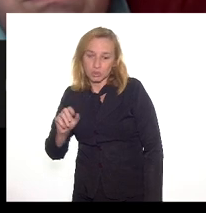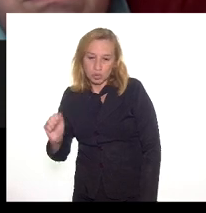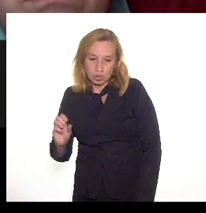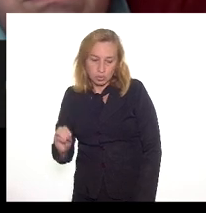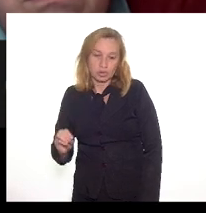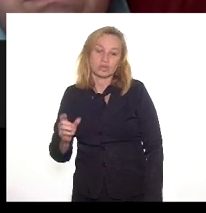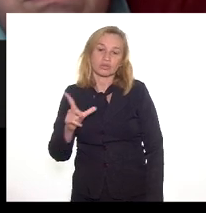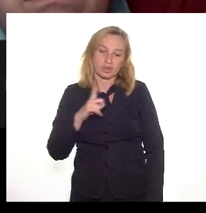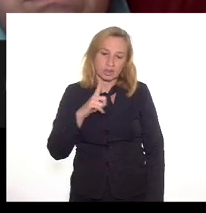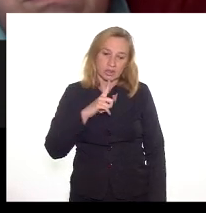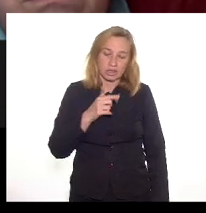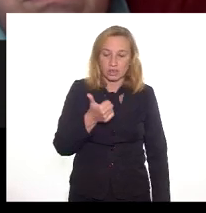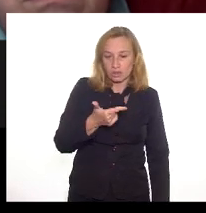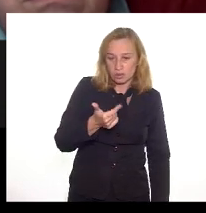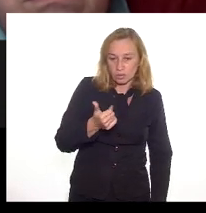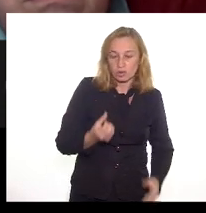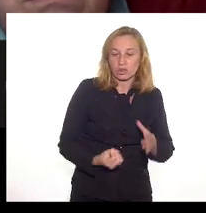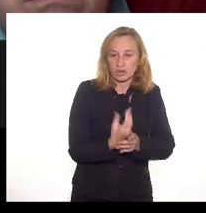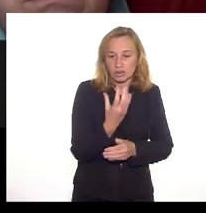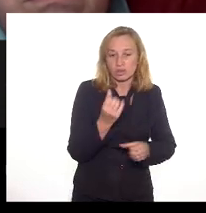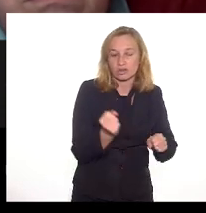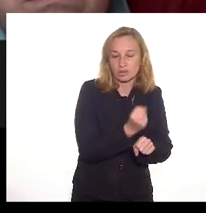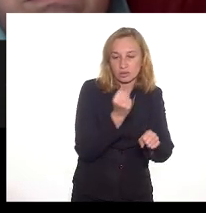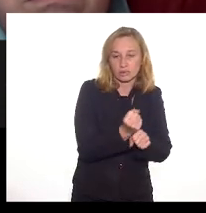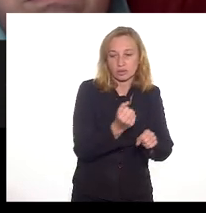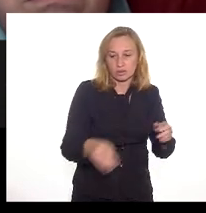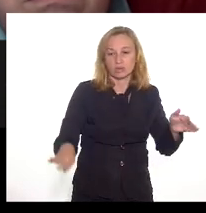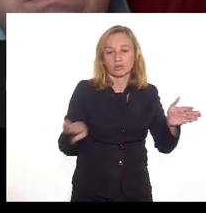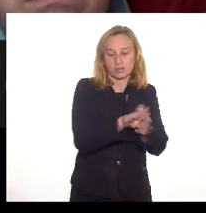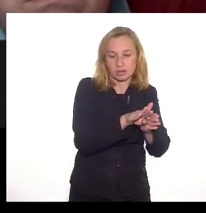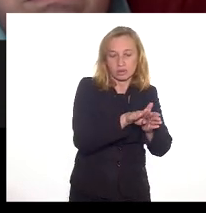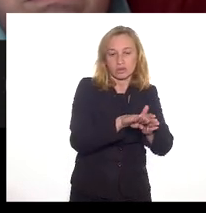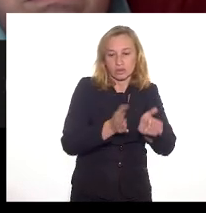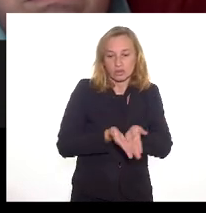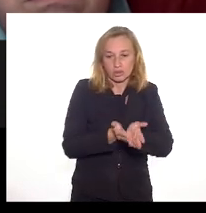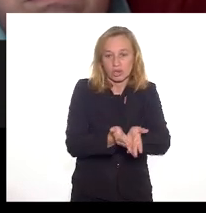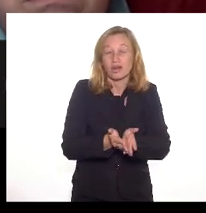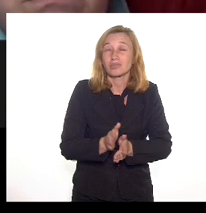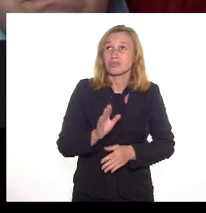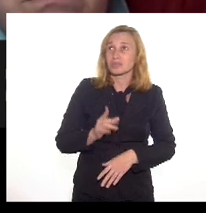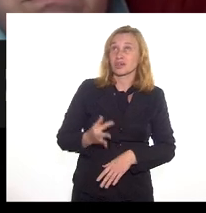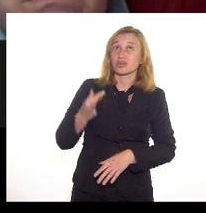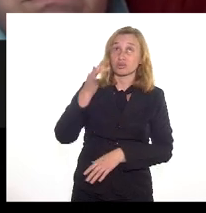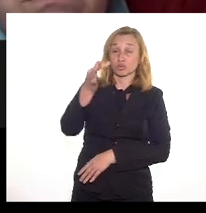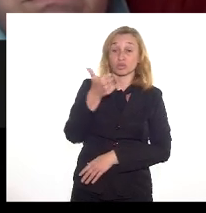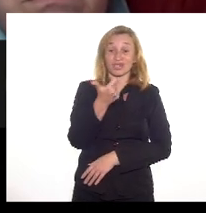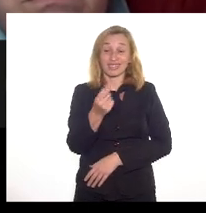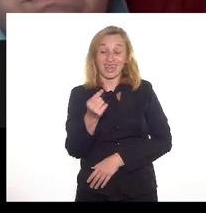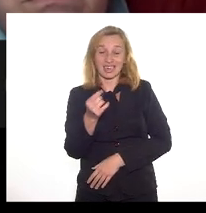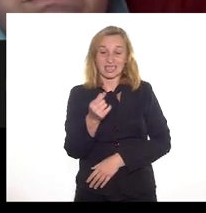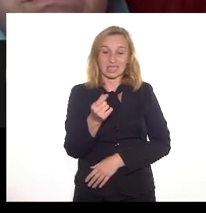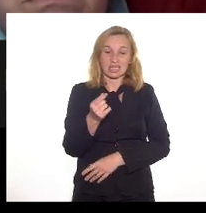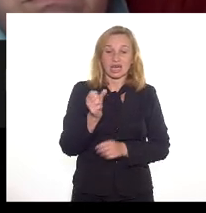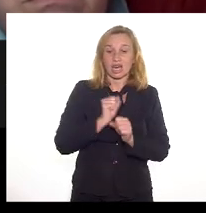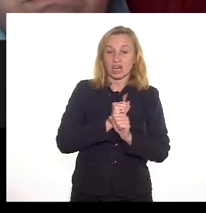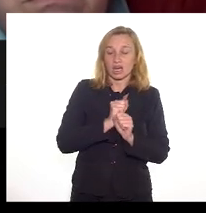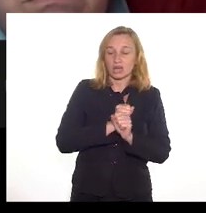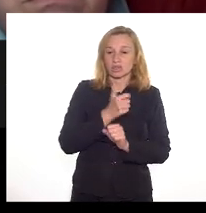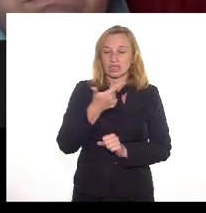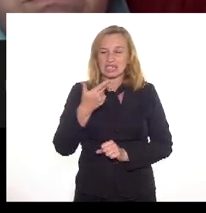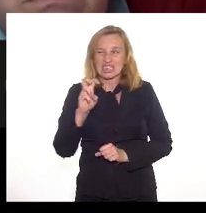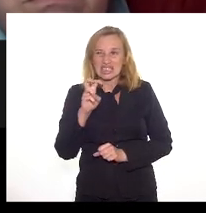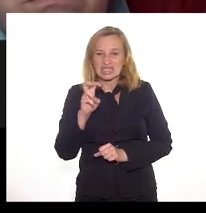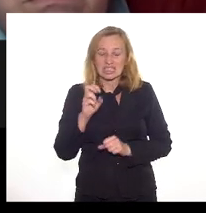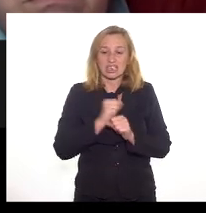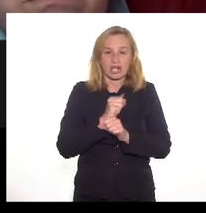que nós vamos fazer daqui a 10 anos no estado do Rio de Janeiro? Né? Talvez daqui a 10, 15 anos